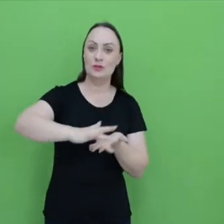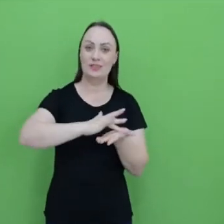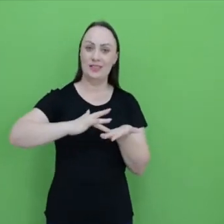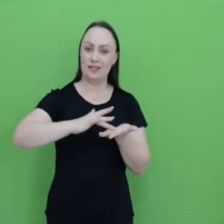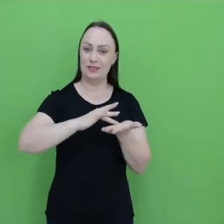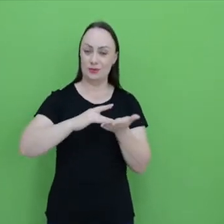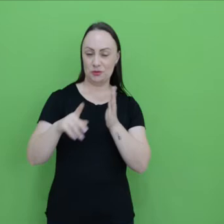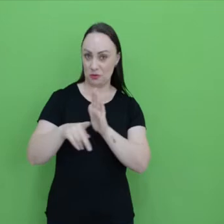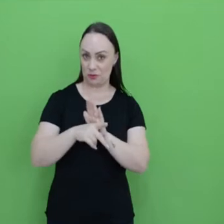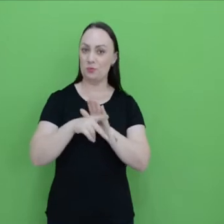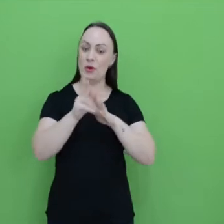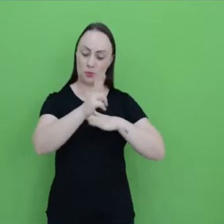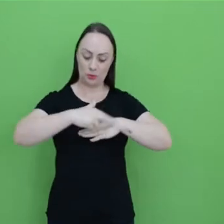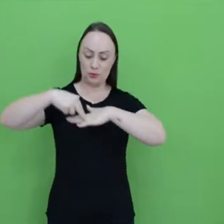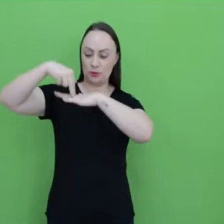seus cabelos.